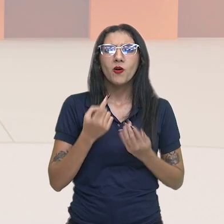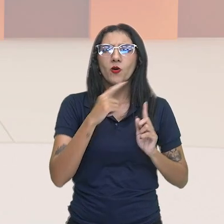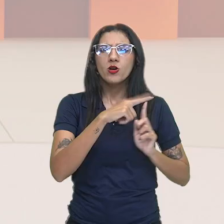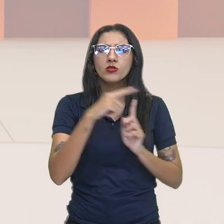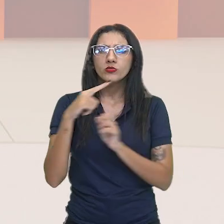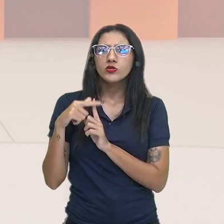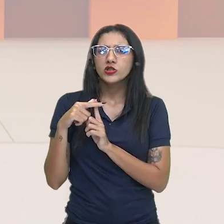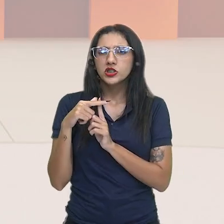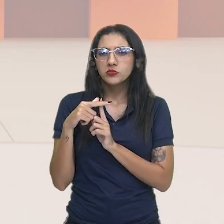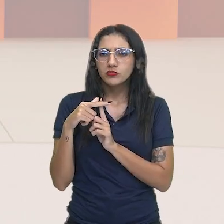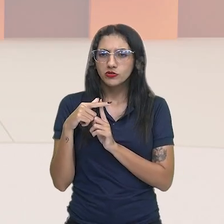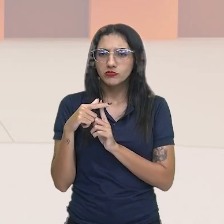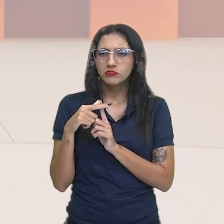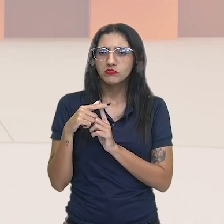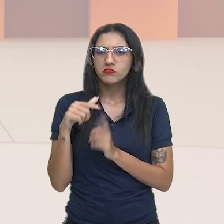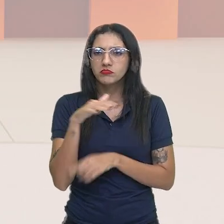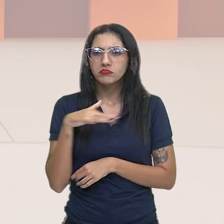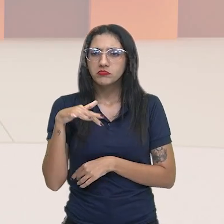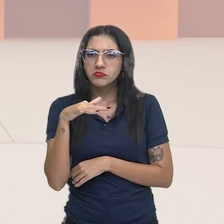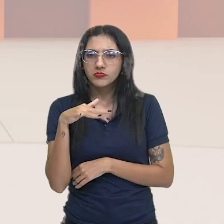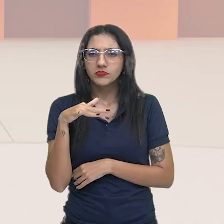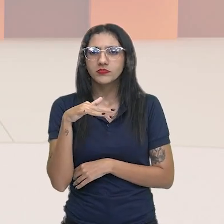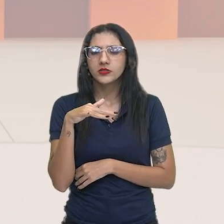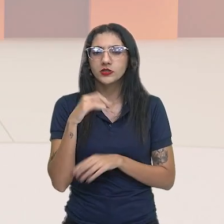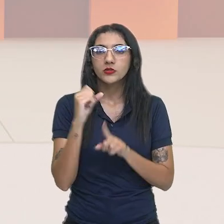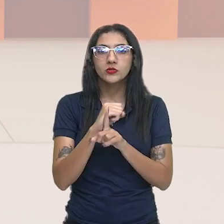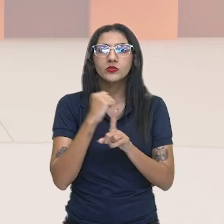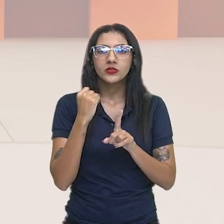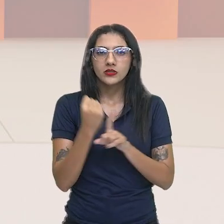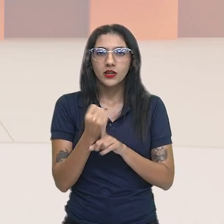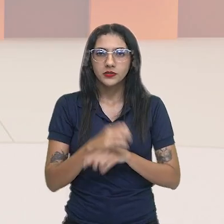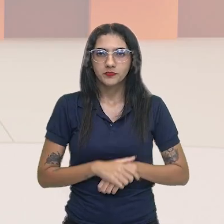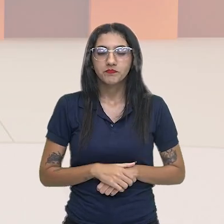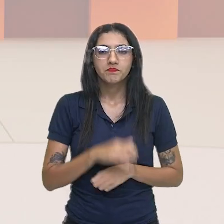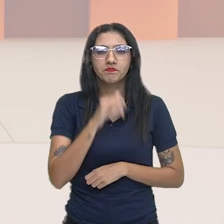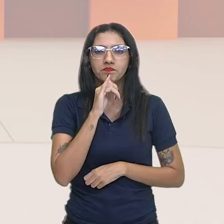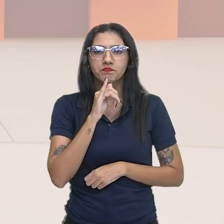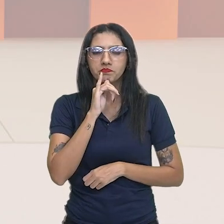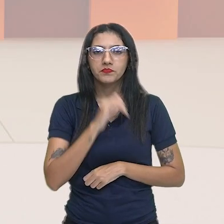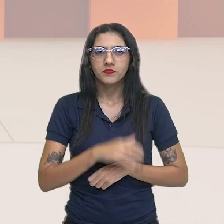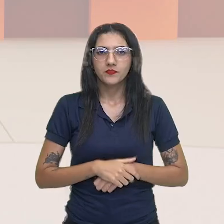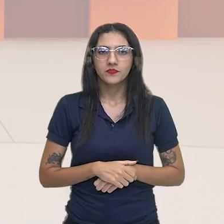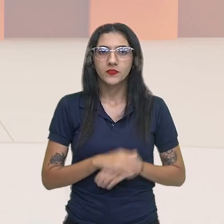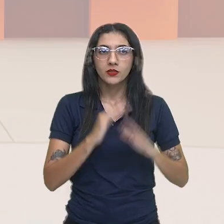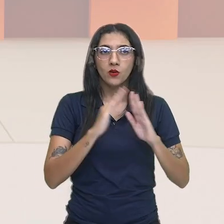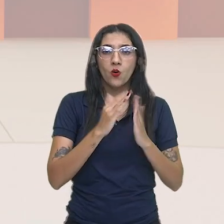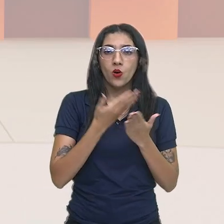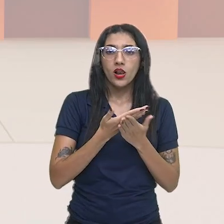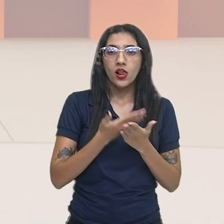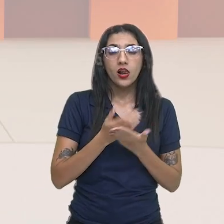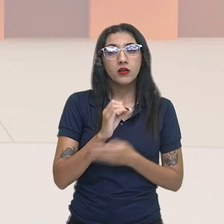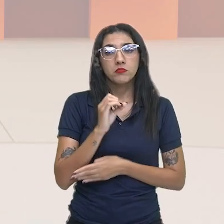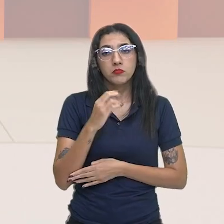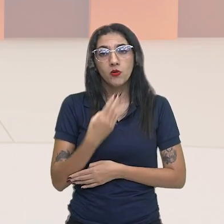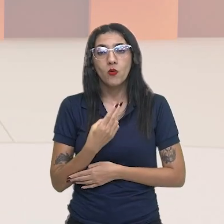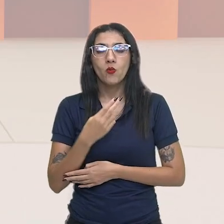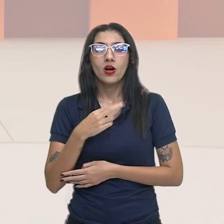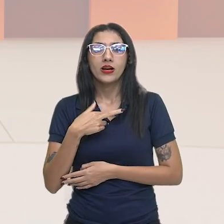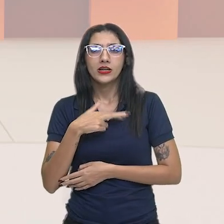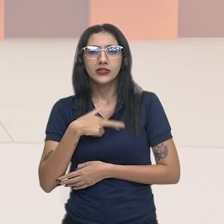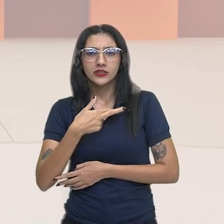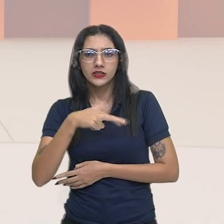repressivos ideológicos de Estado, né? A igreja, a escola, elas podem agir dessa maneira, como um